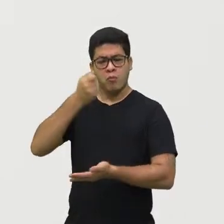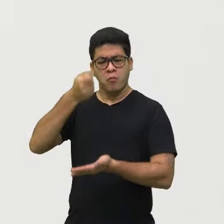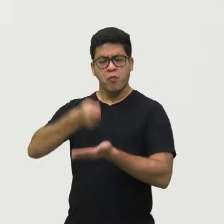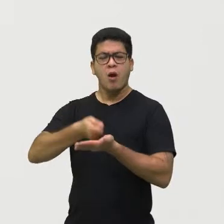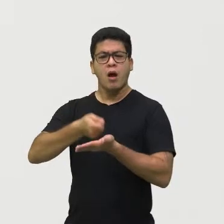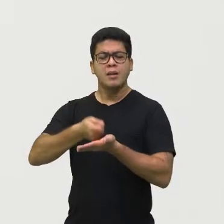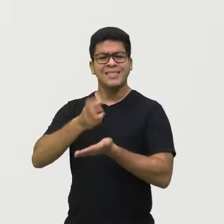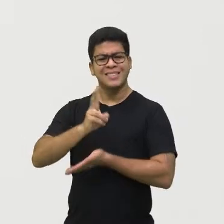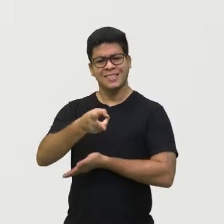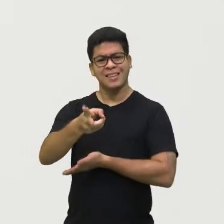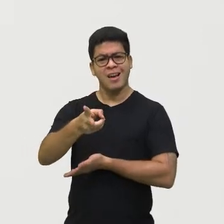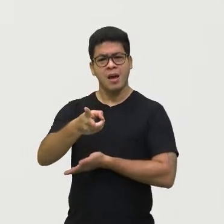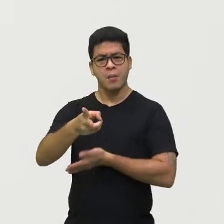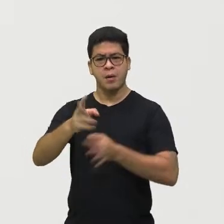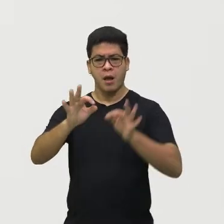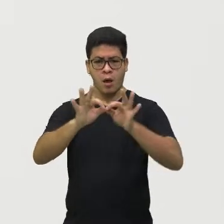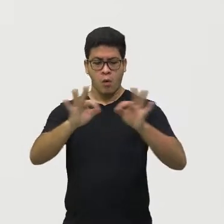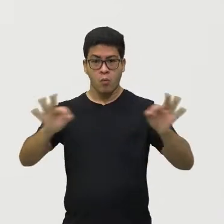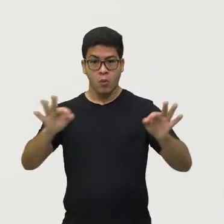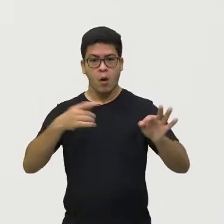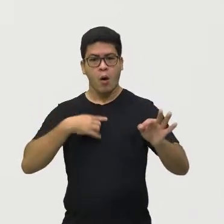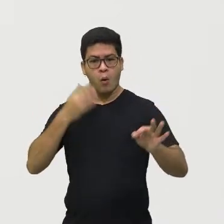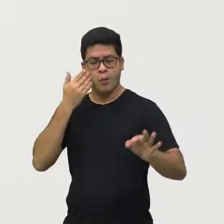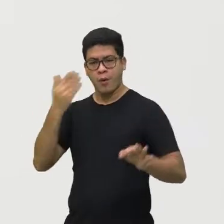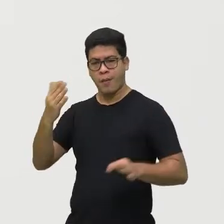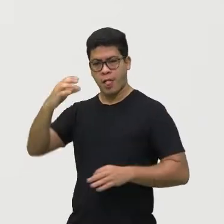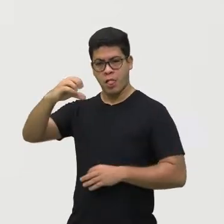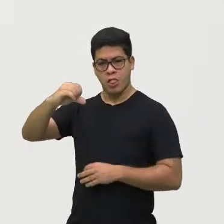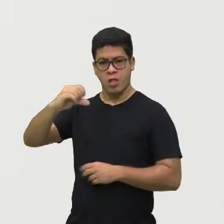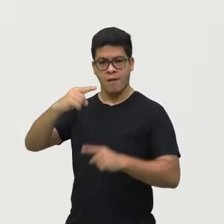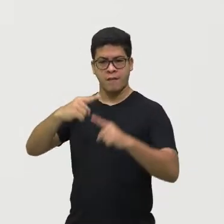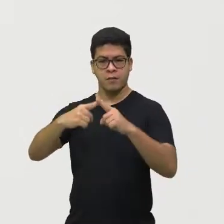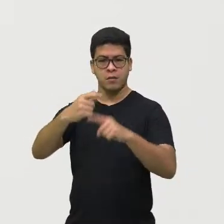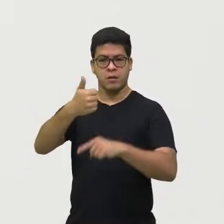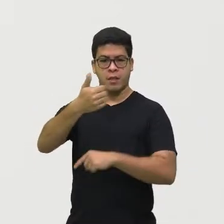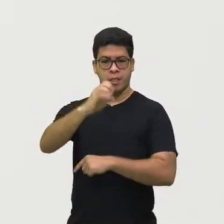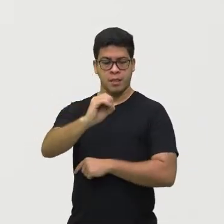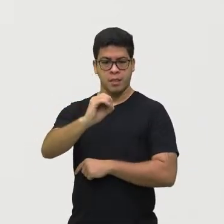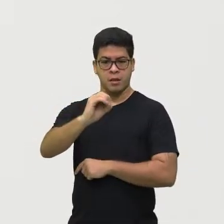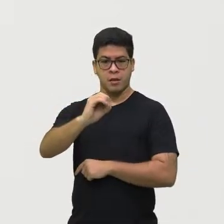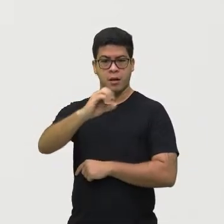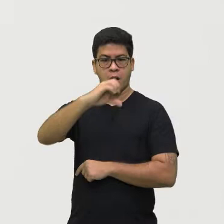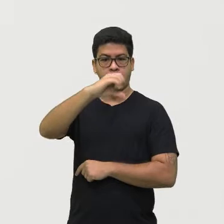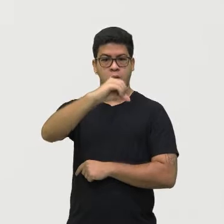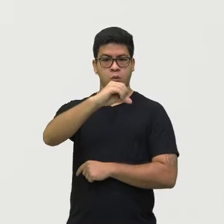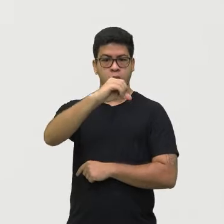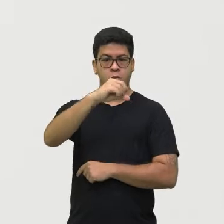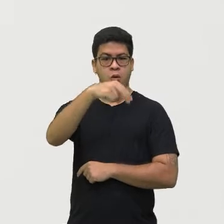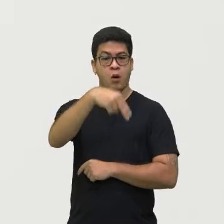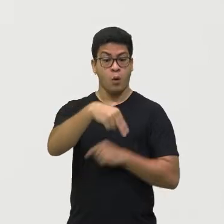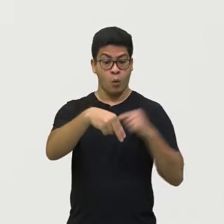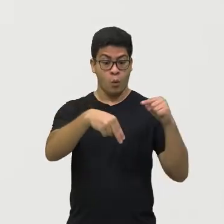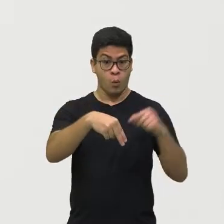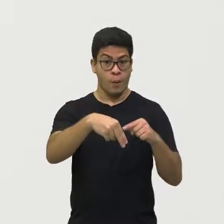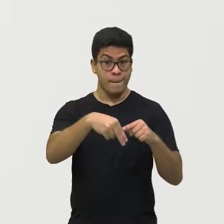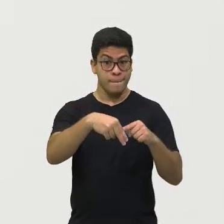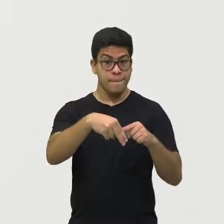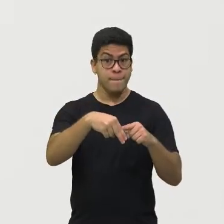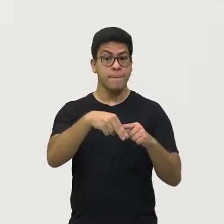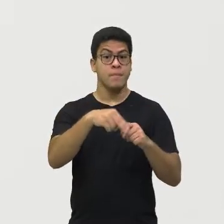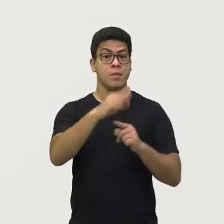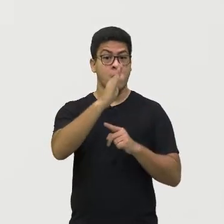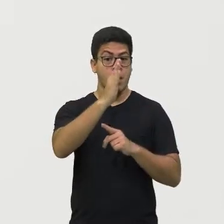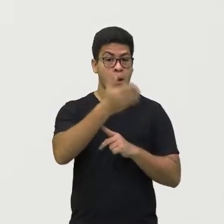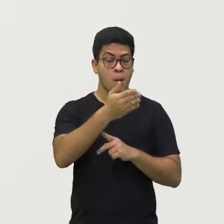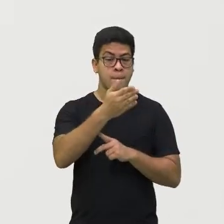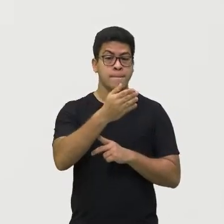vácuo. E vale 9 vezes 10 elevado à nona metro ao quadrado por coulomb ao quadrado. É a unidade dela no sistema